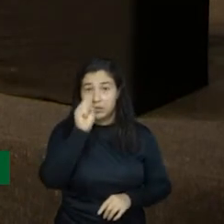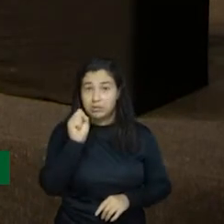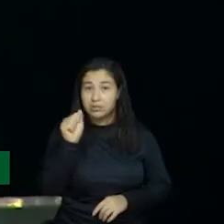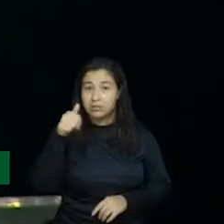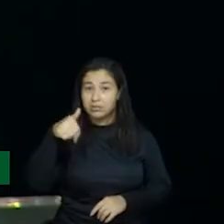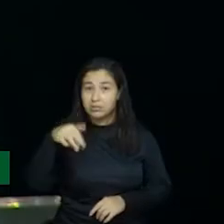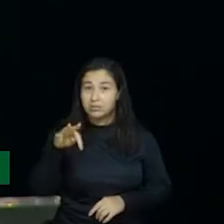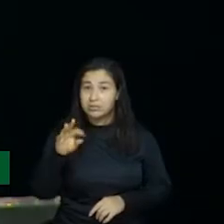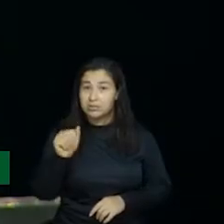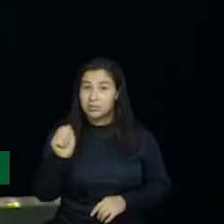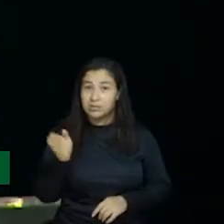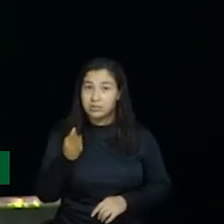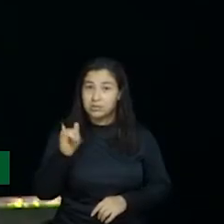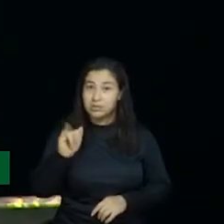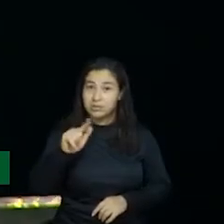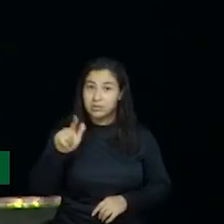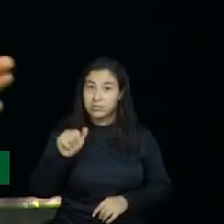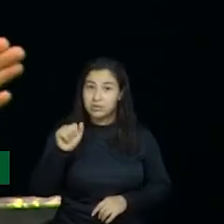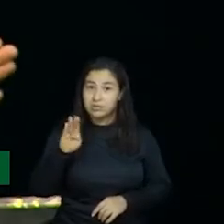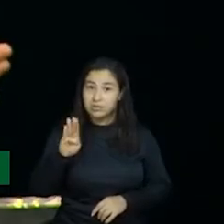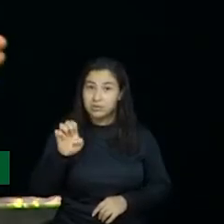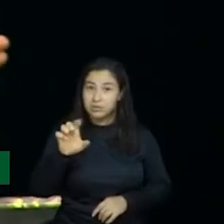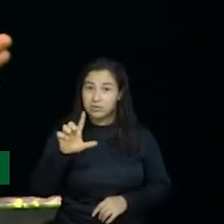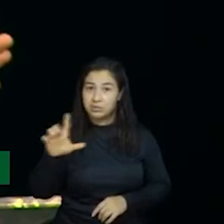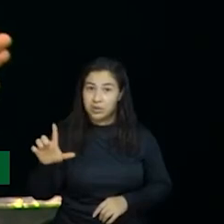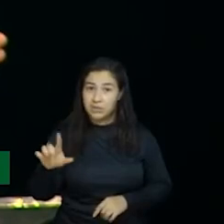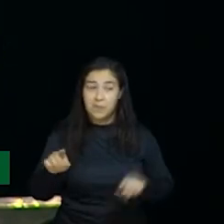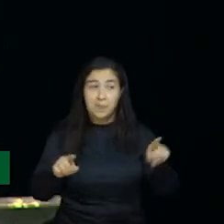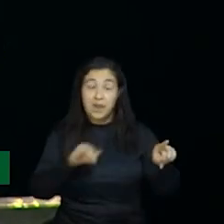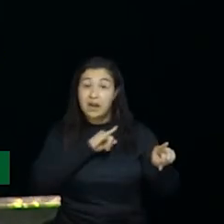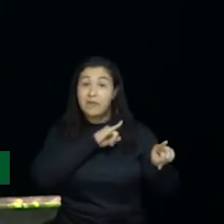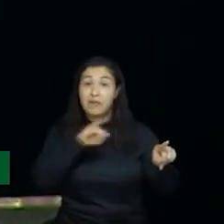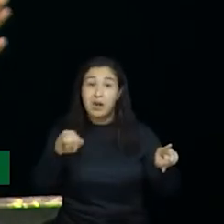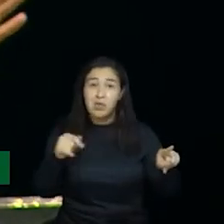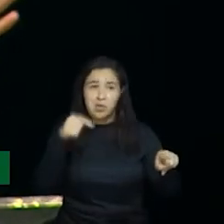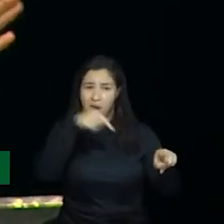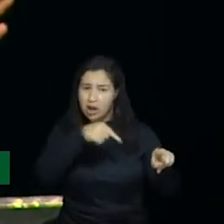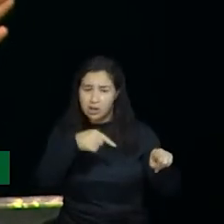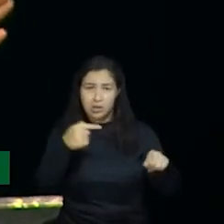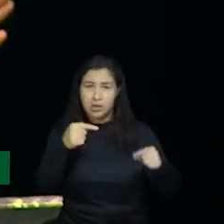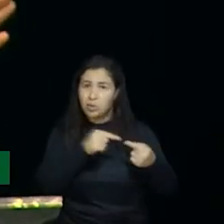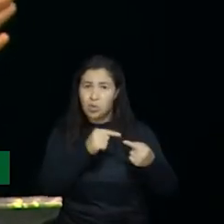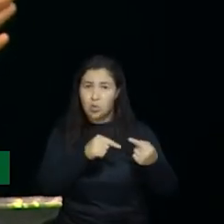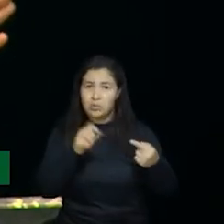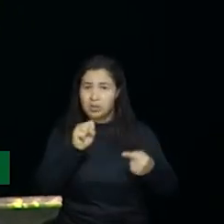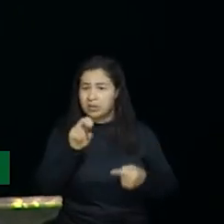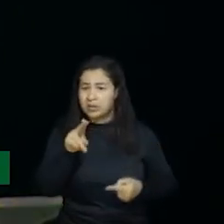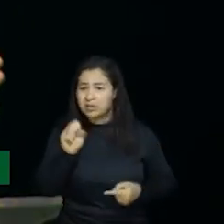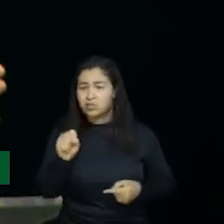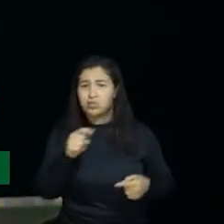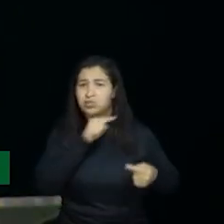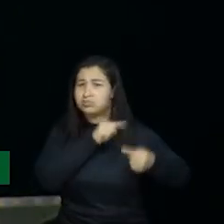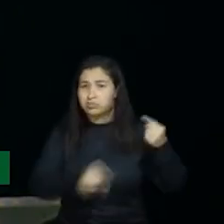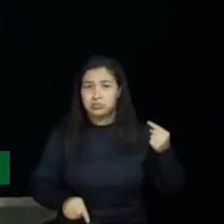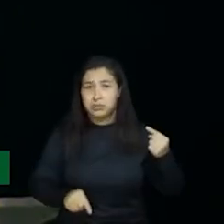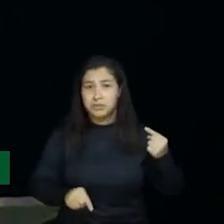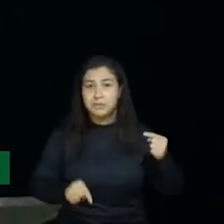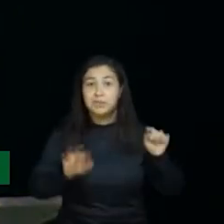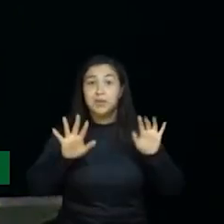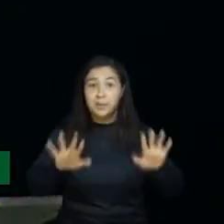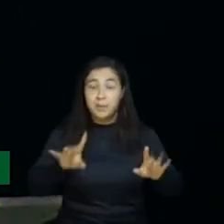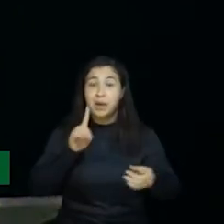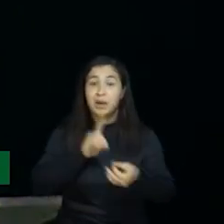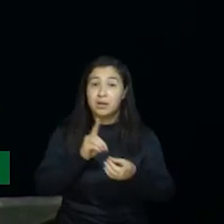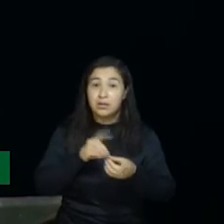decisão grave de dizer que não é mais SUS, de dizer que não quer mais atender SUS. Mas lembrando, ele atende